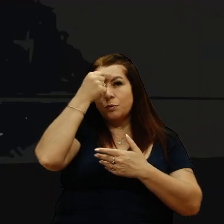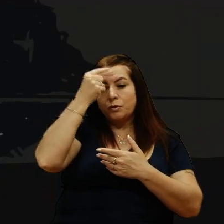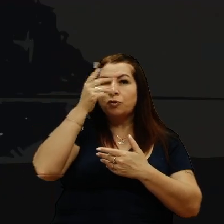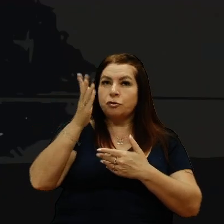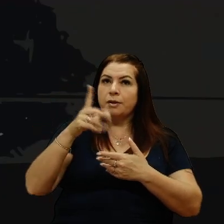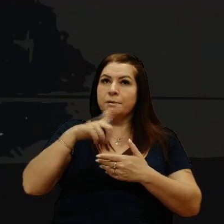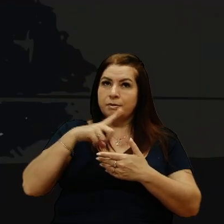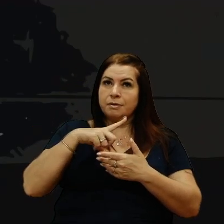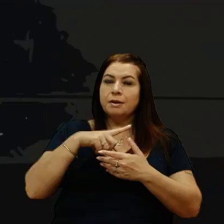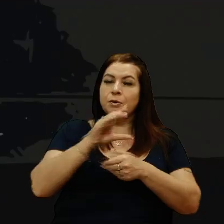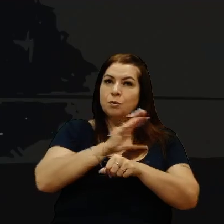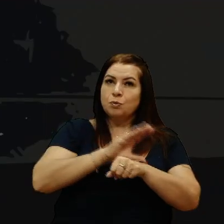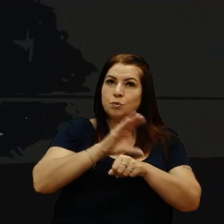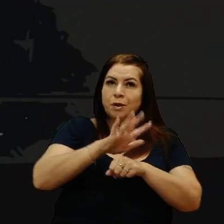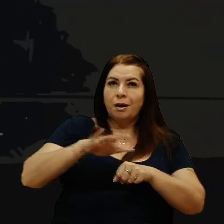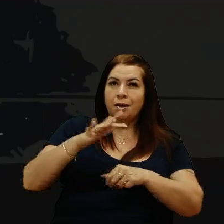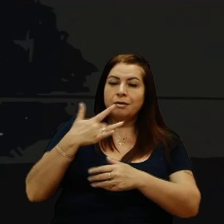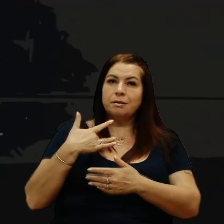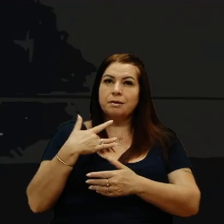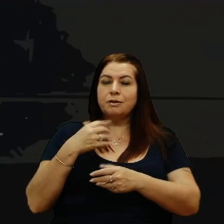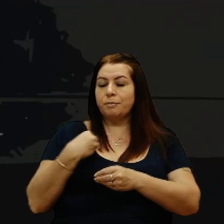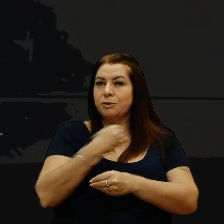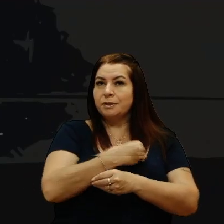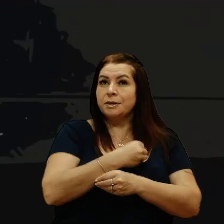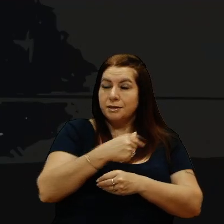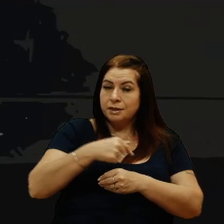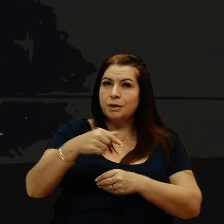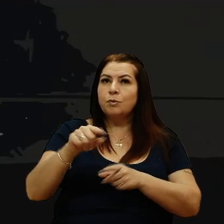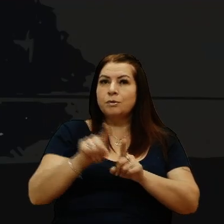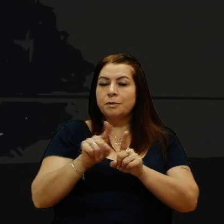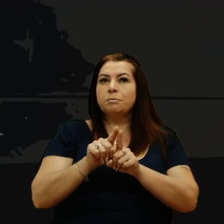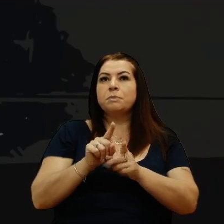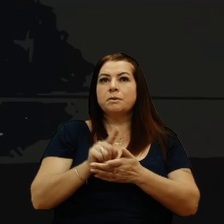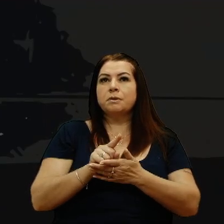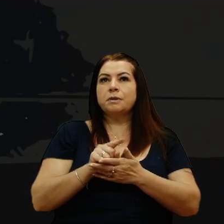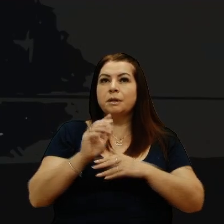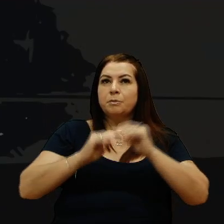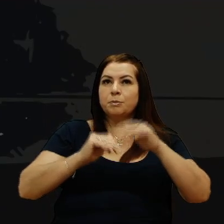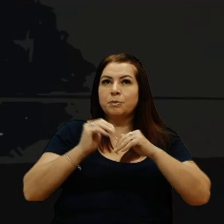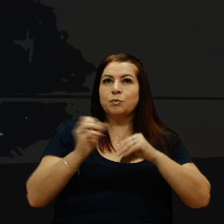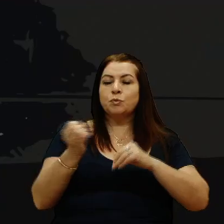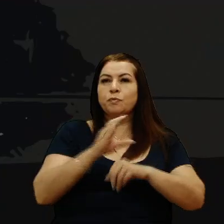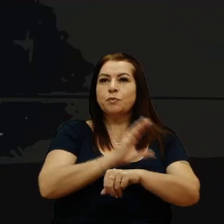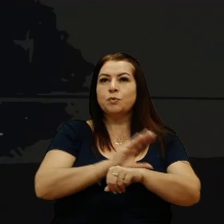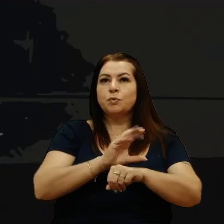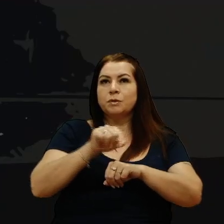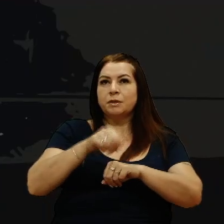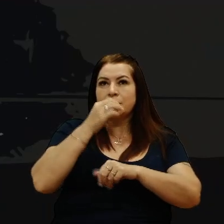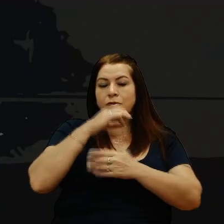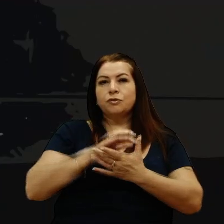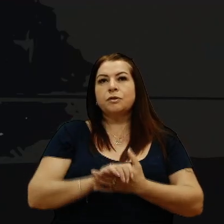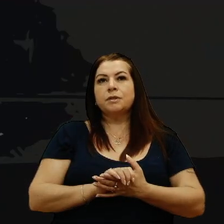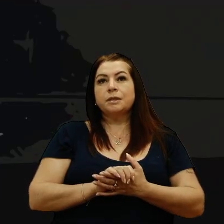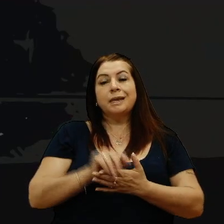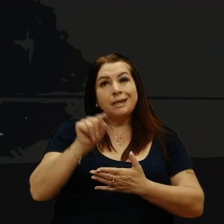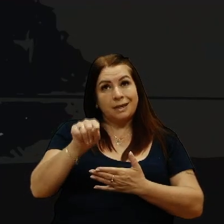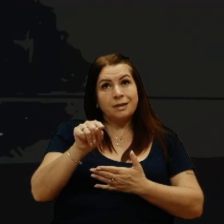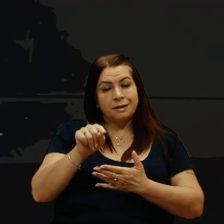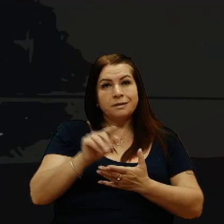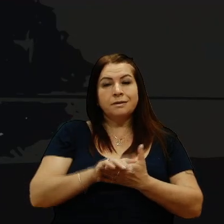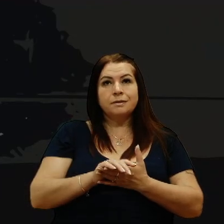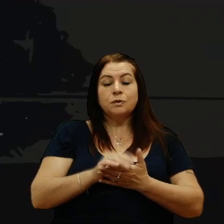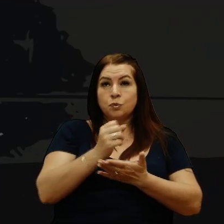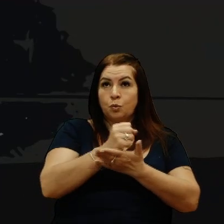curso na área da medicina e as que irão, né, implantar novos cursos aqui em Caxias. Os contratos, convênios,